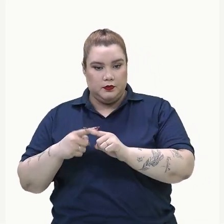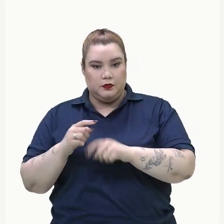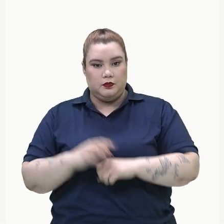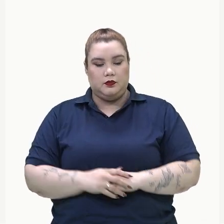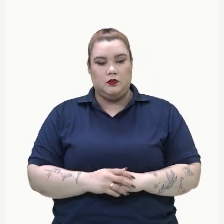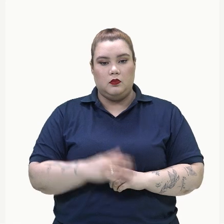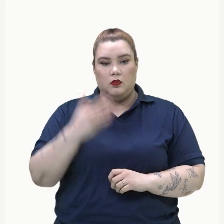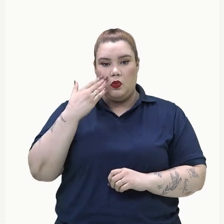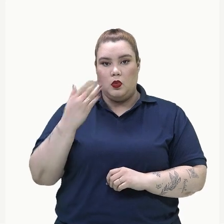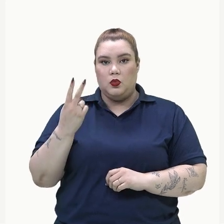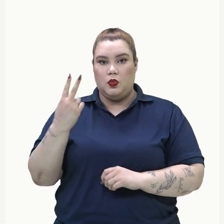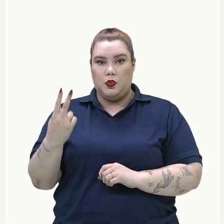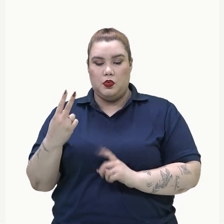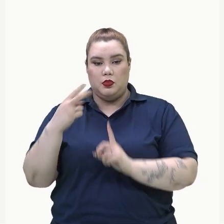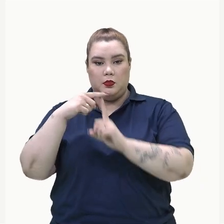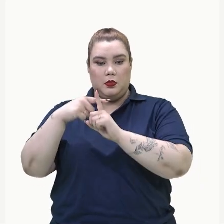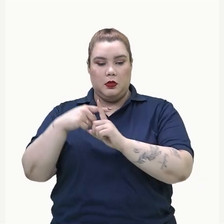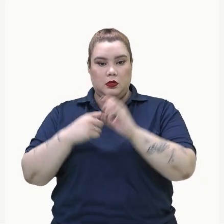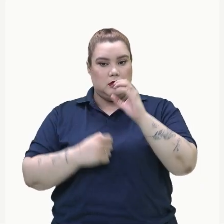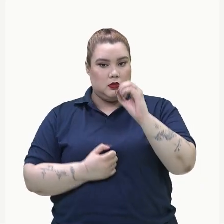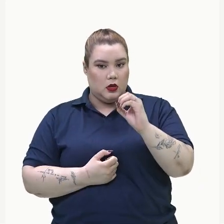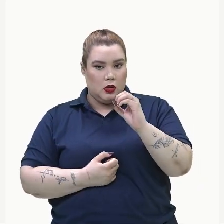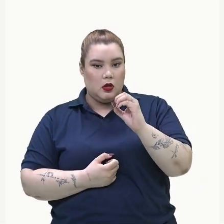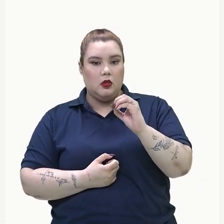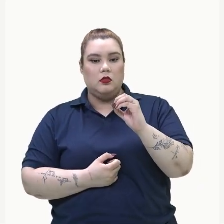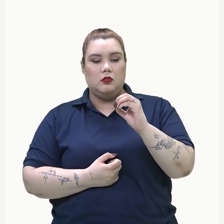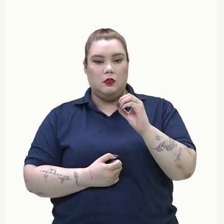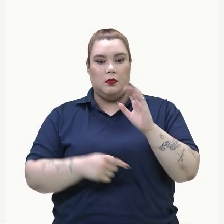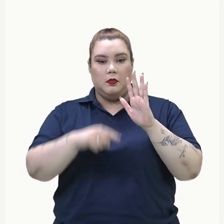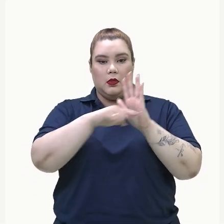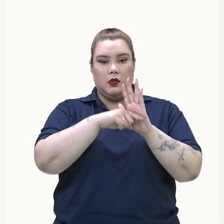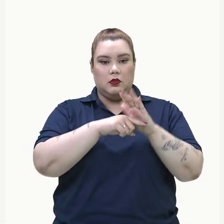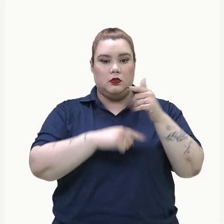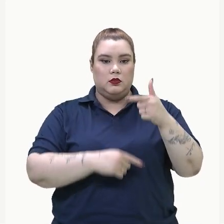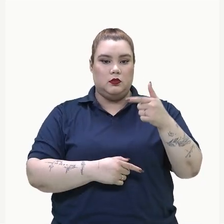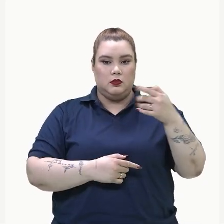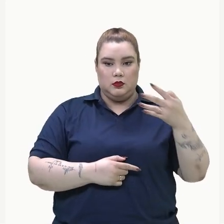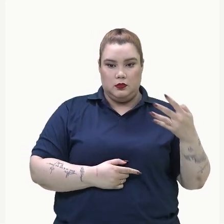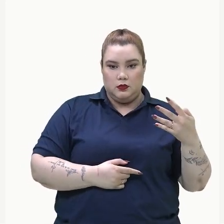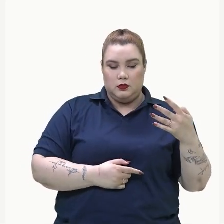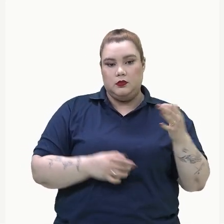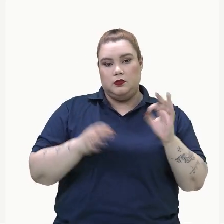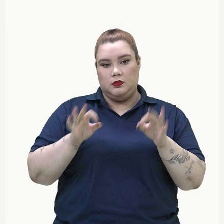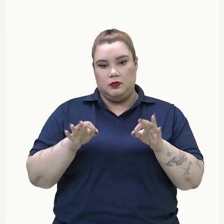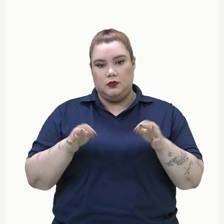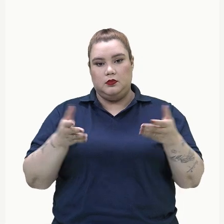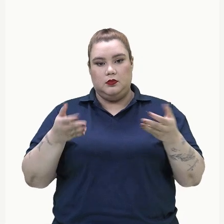vezes 0 vai dar 0. E menos 24. Agora